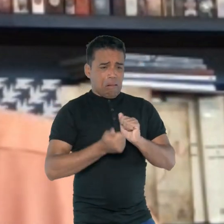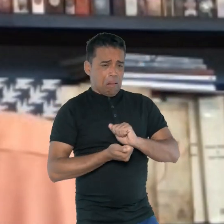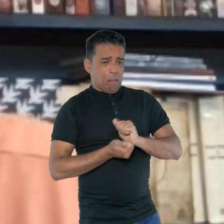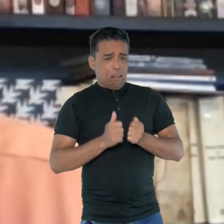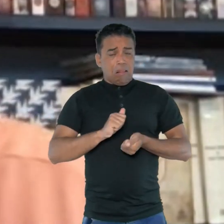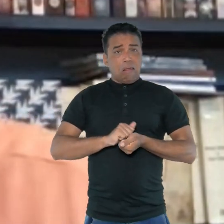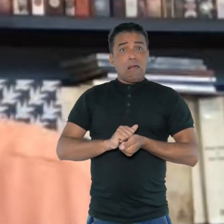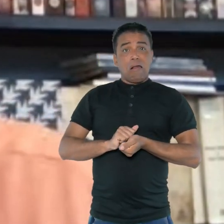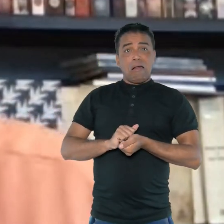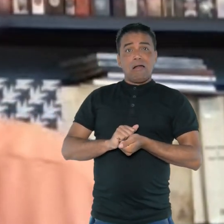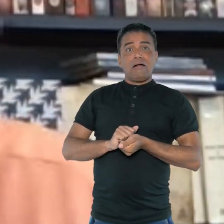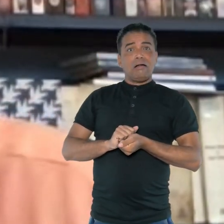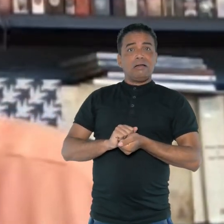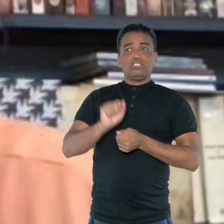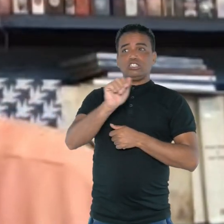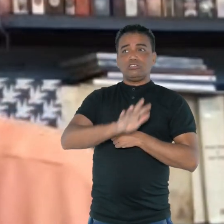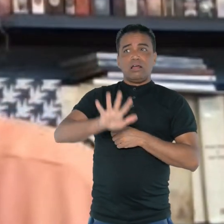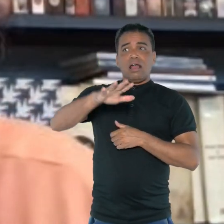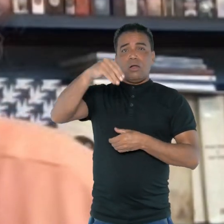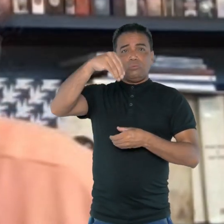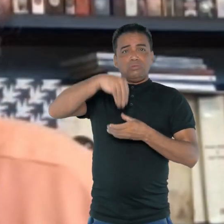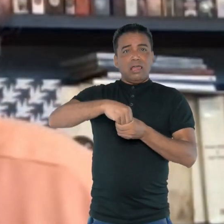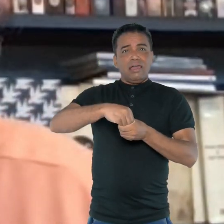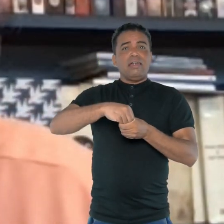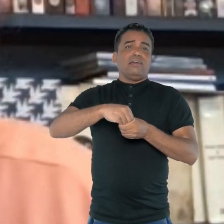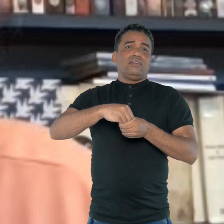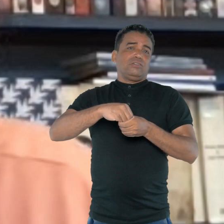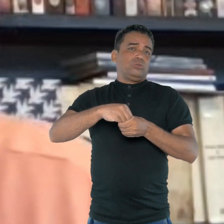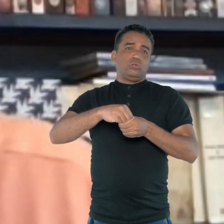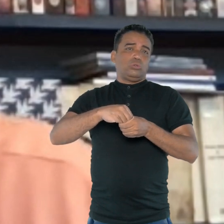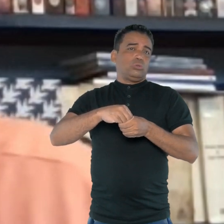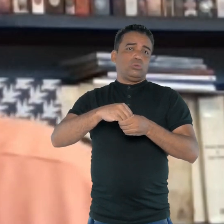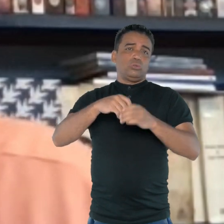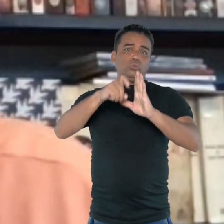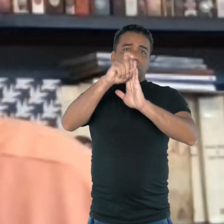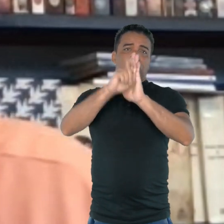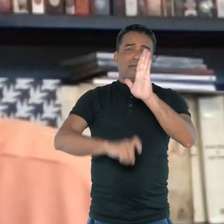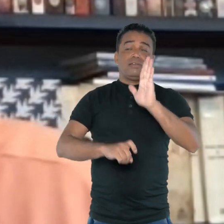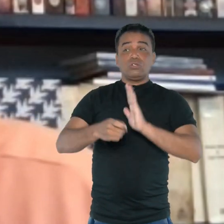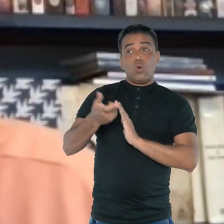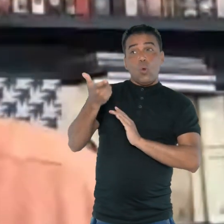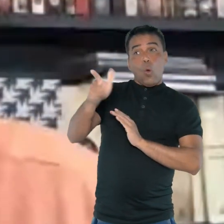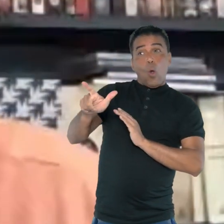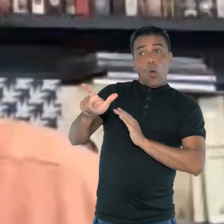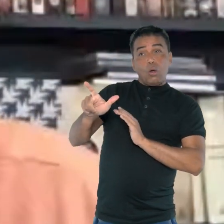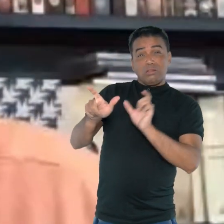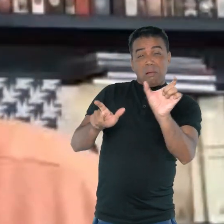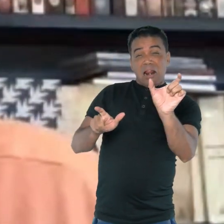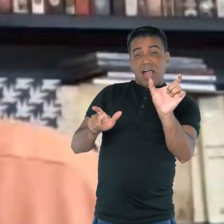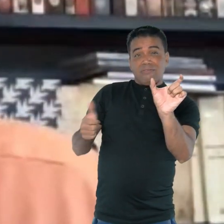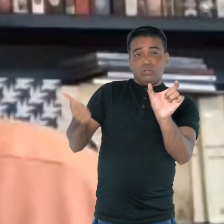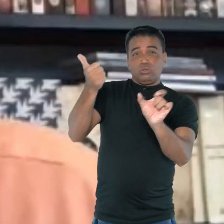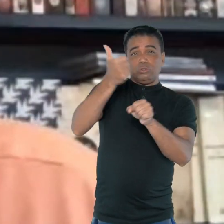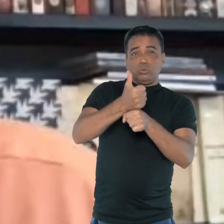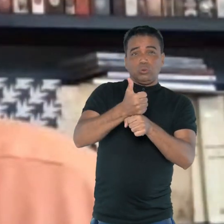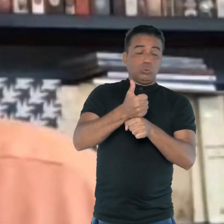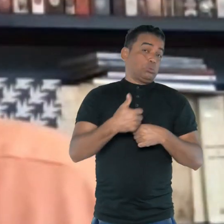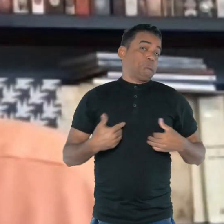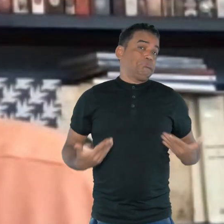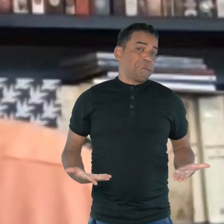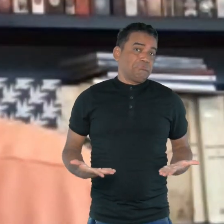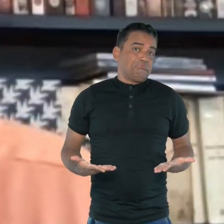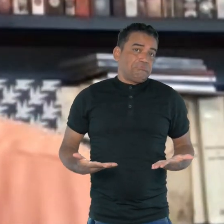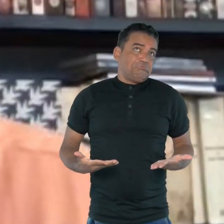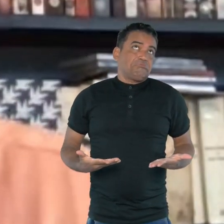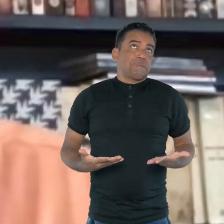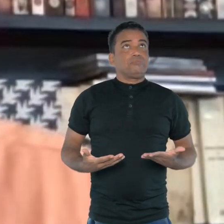para o efeito geral que se pretende construir, uma outra palavra que não aquela.